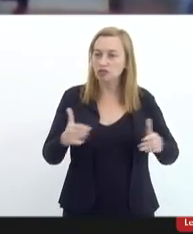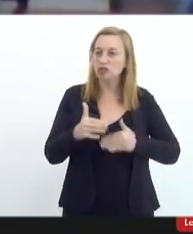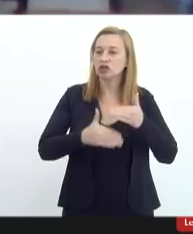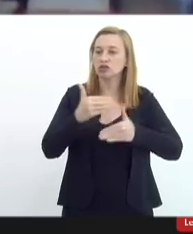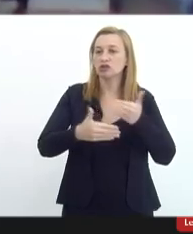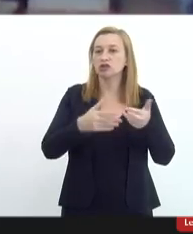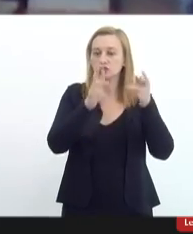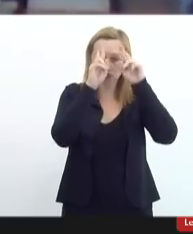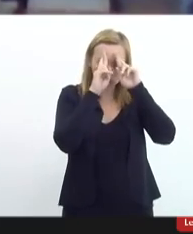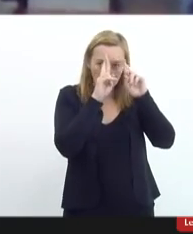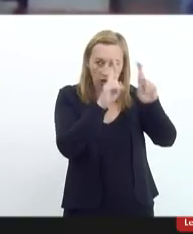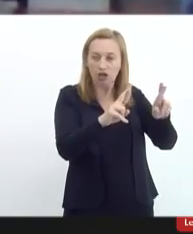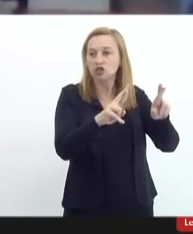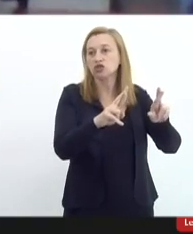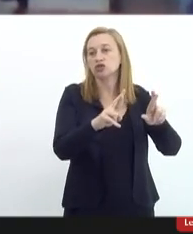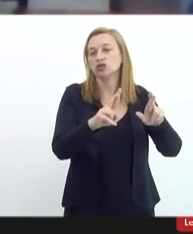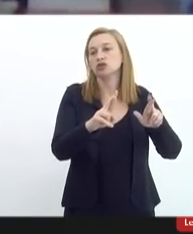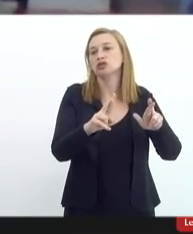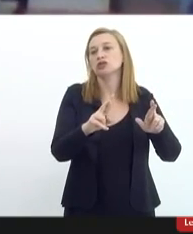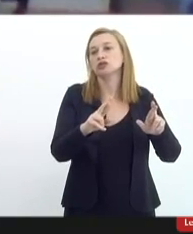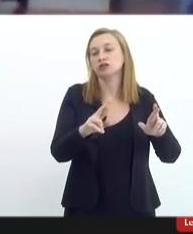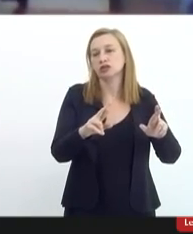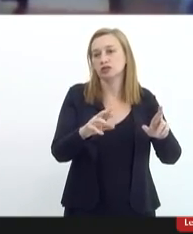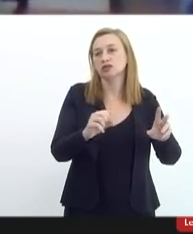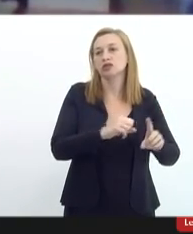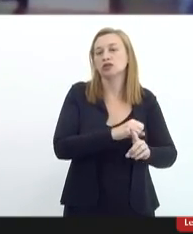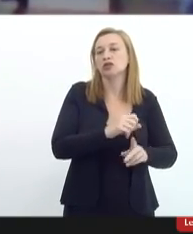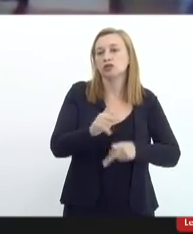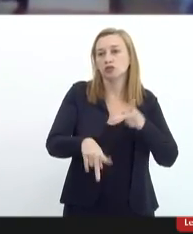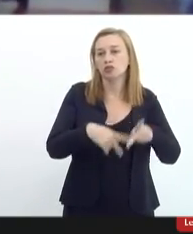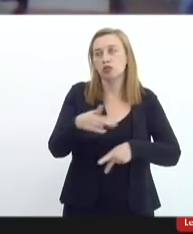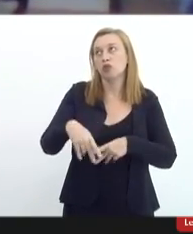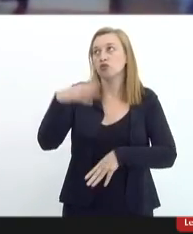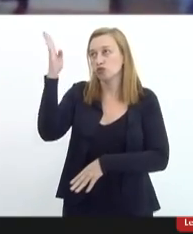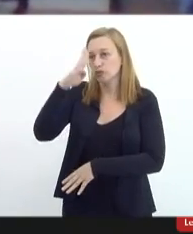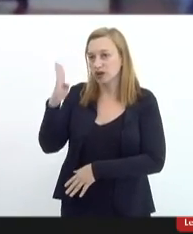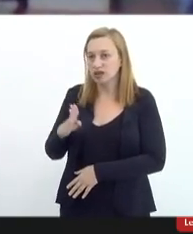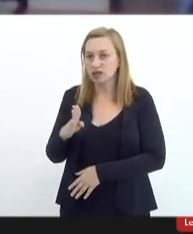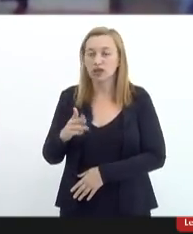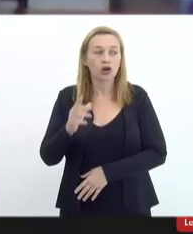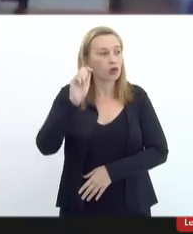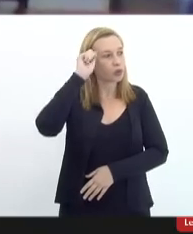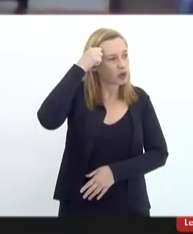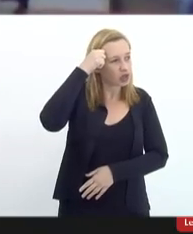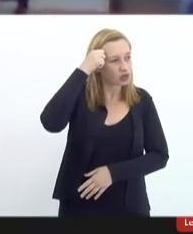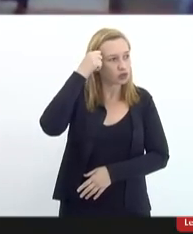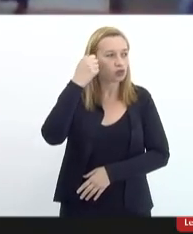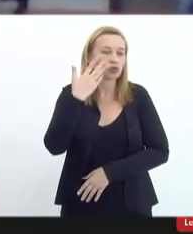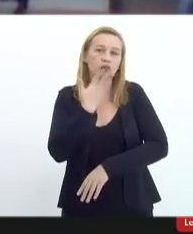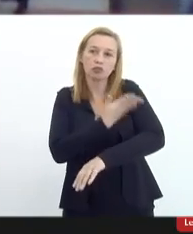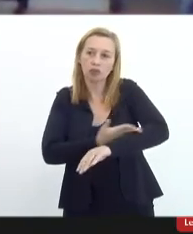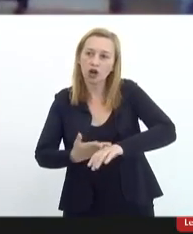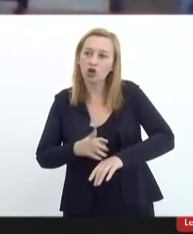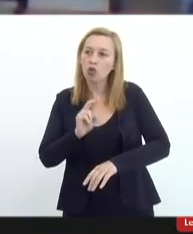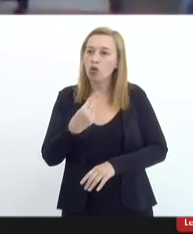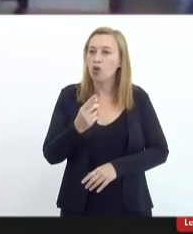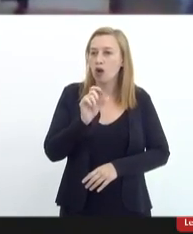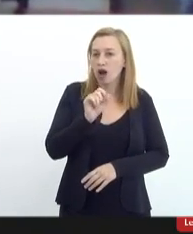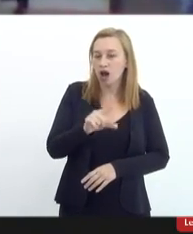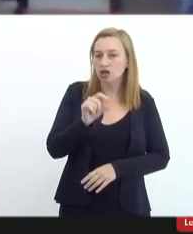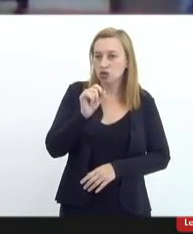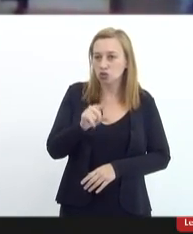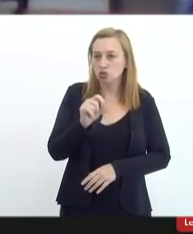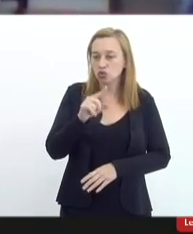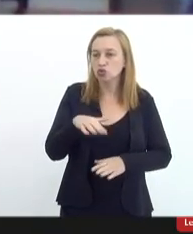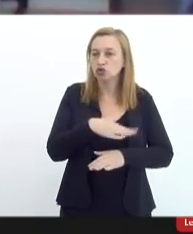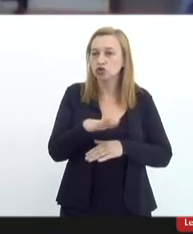o respeito pela cidadania do povo brasileiro, seja ele preto, branco ou azul, mas de todos os